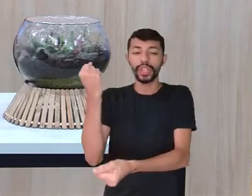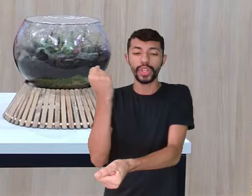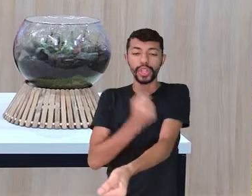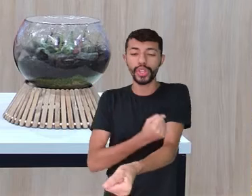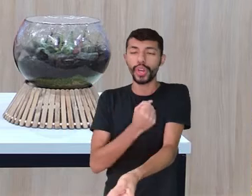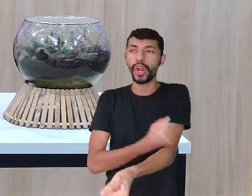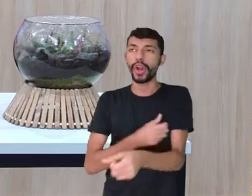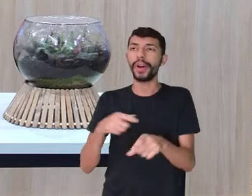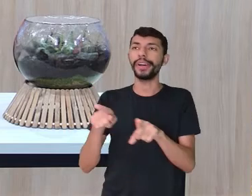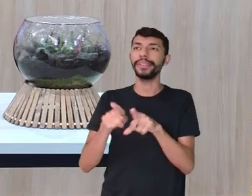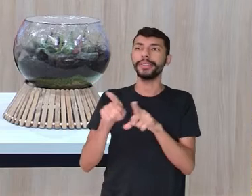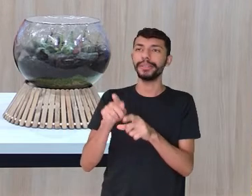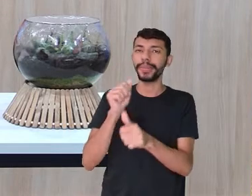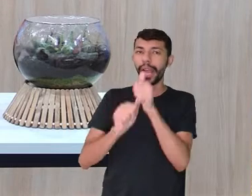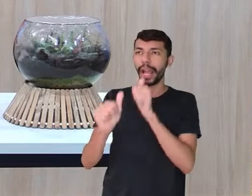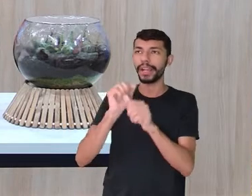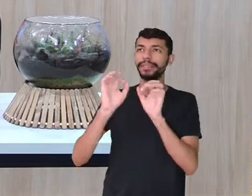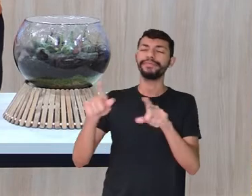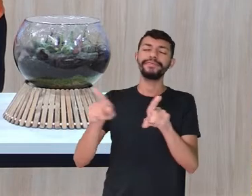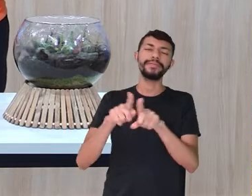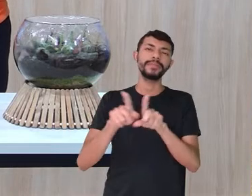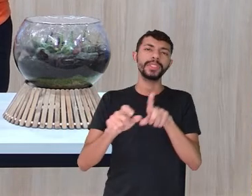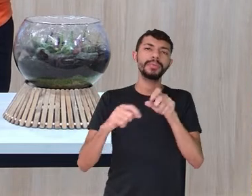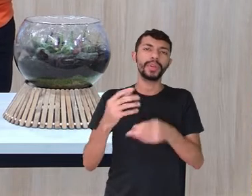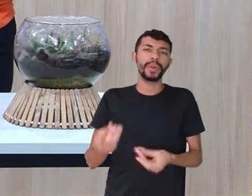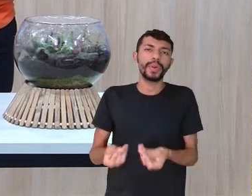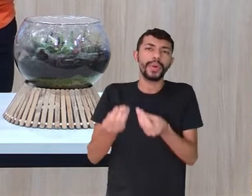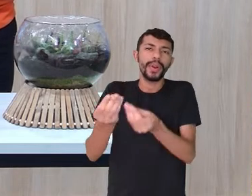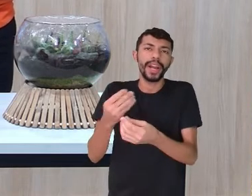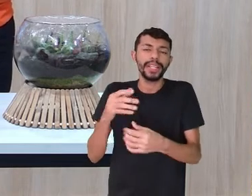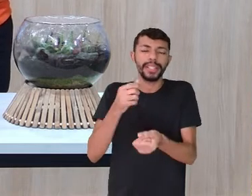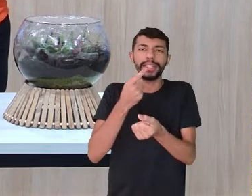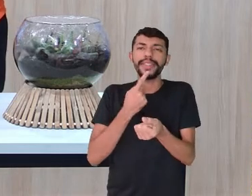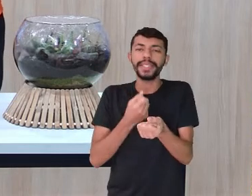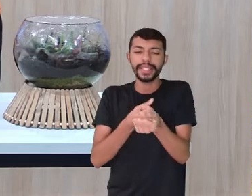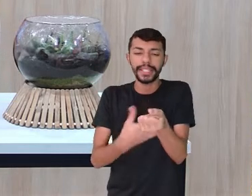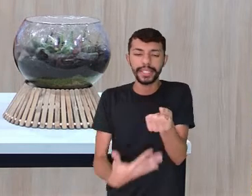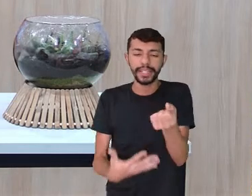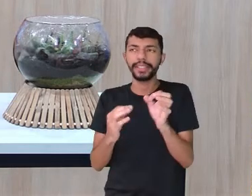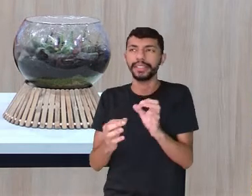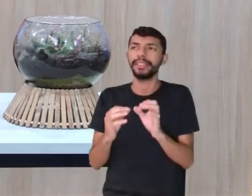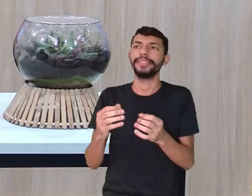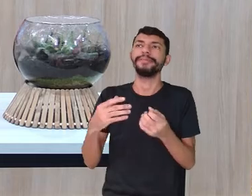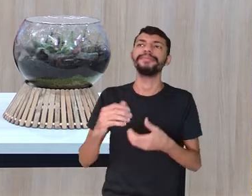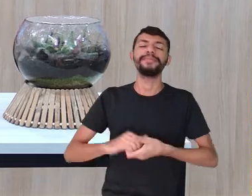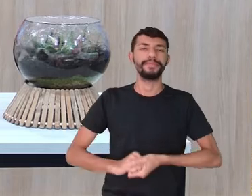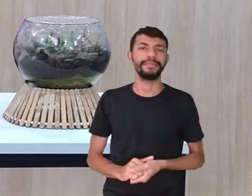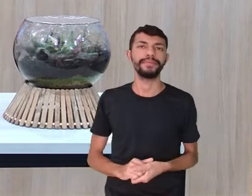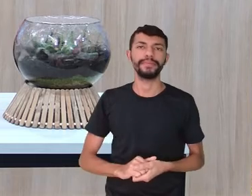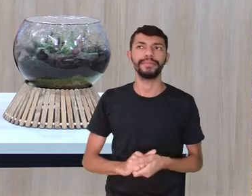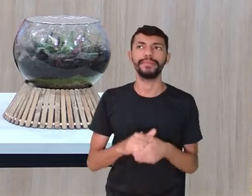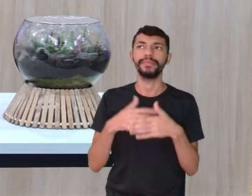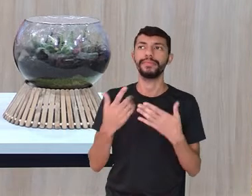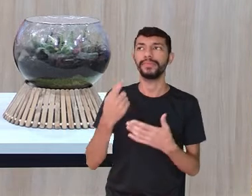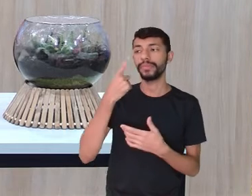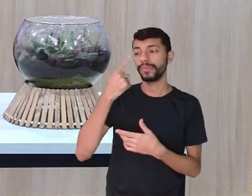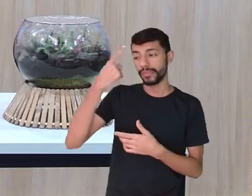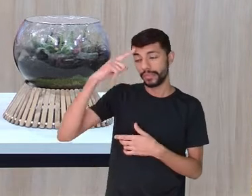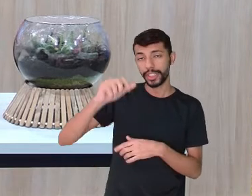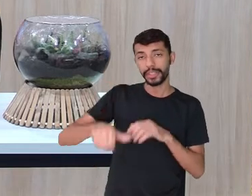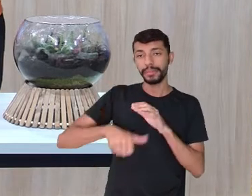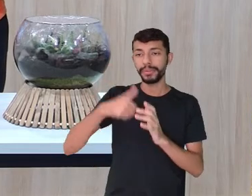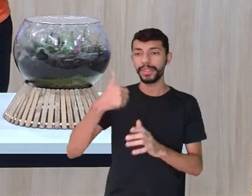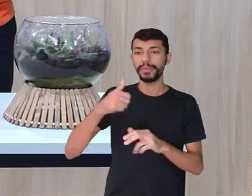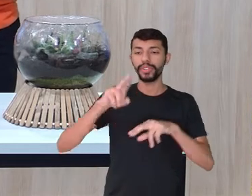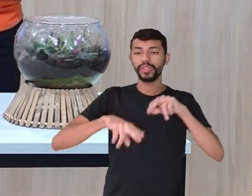doação de sangue hoje, A questão da solidariedade, De buscar doar sangue. Então, no dia 1º de junho saiu